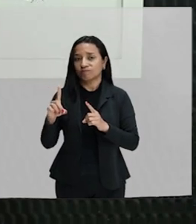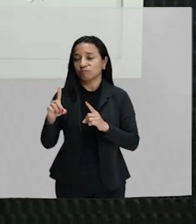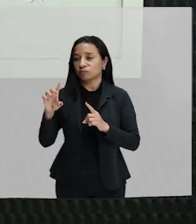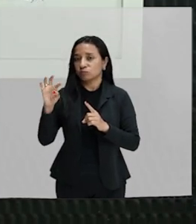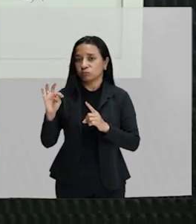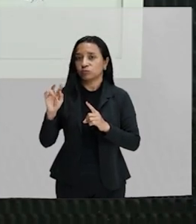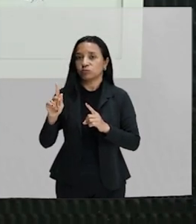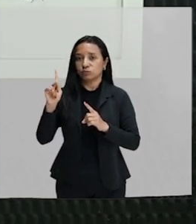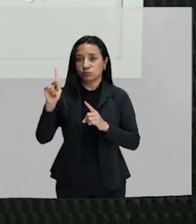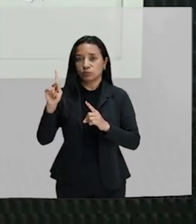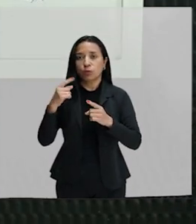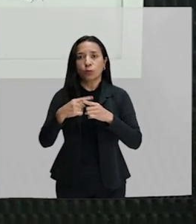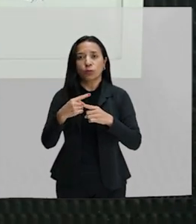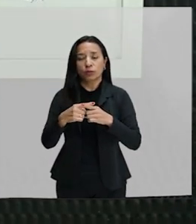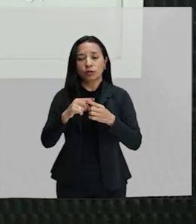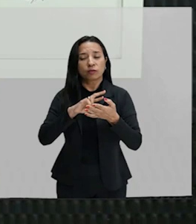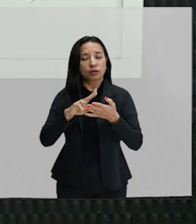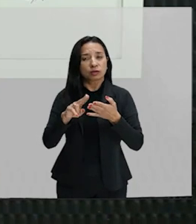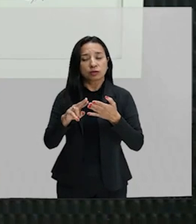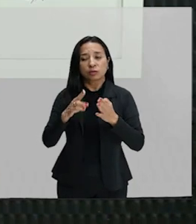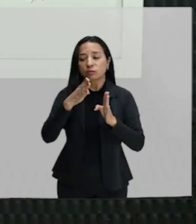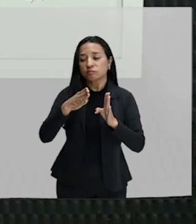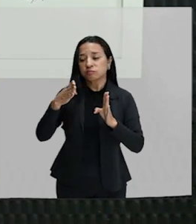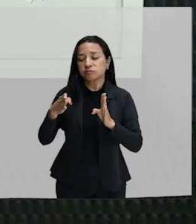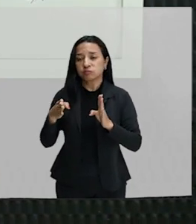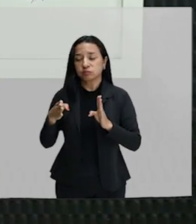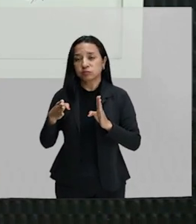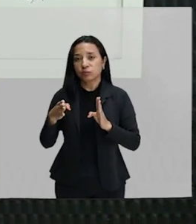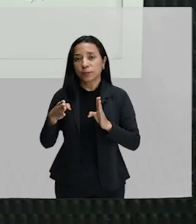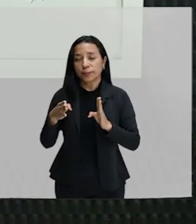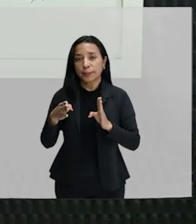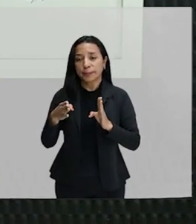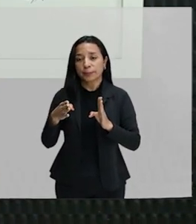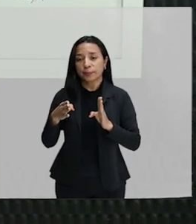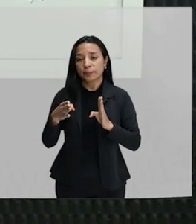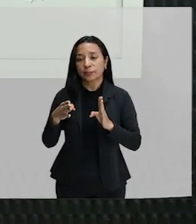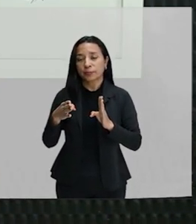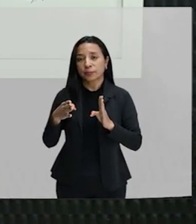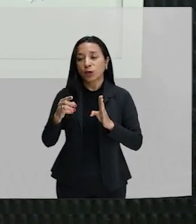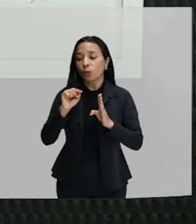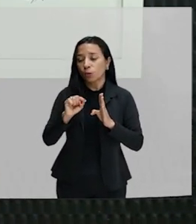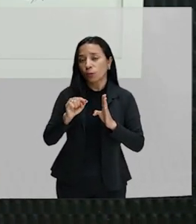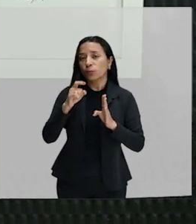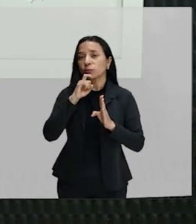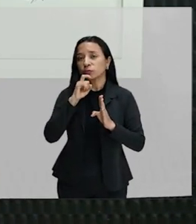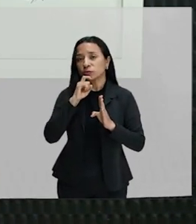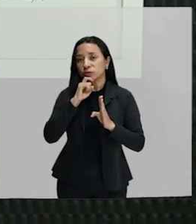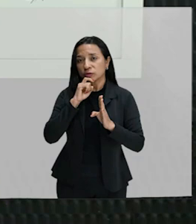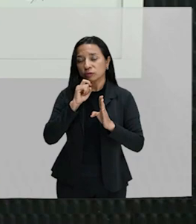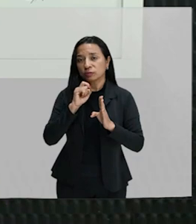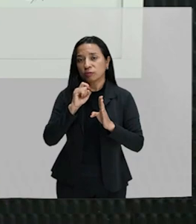por porque a variação entre o ponto de G ponto de vapor dessas escalas eles